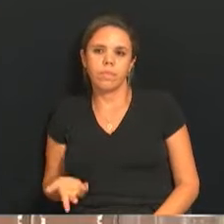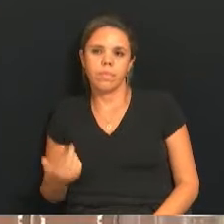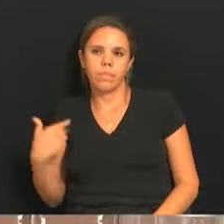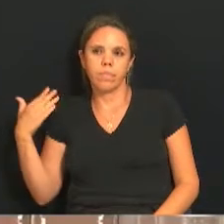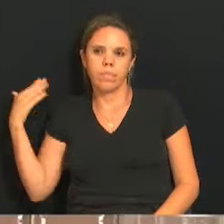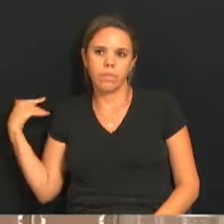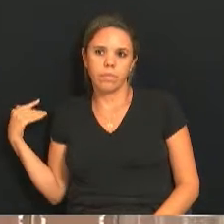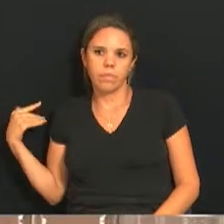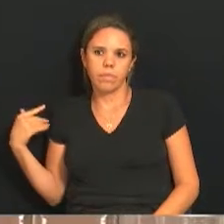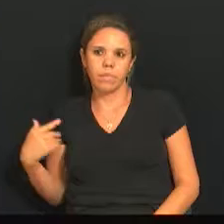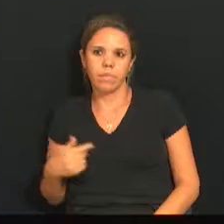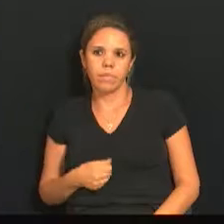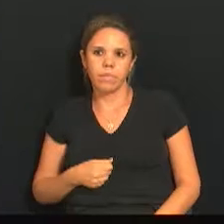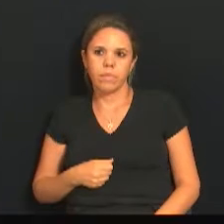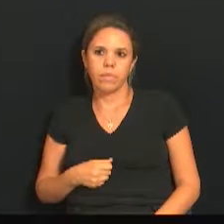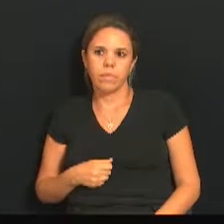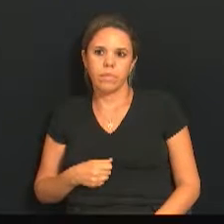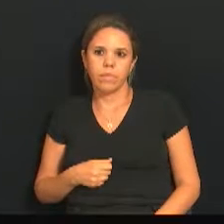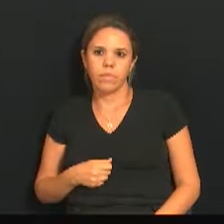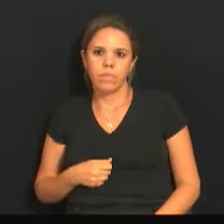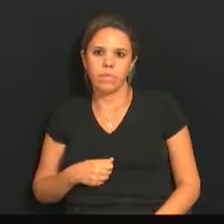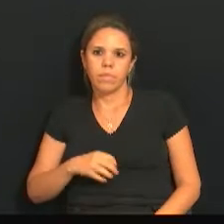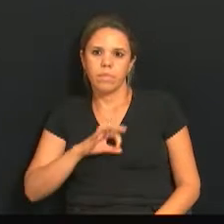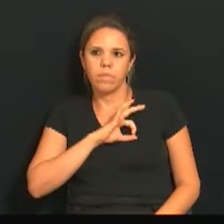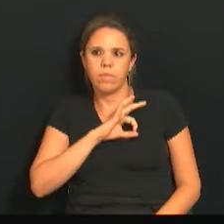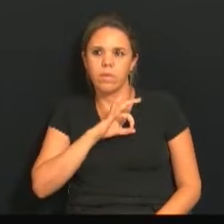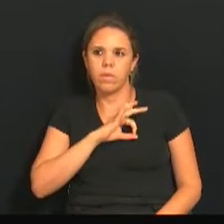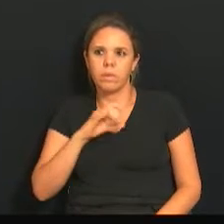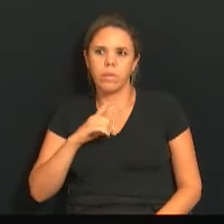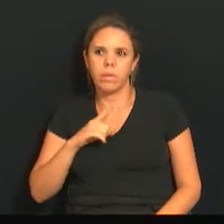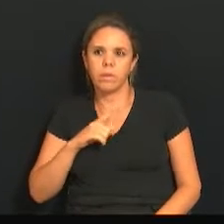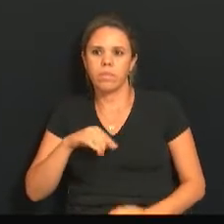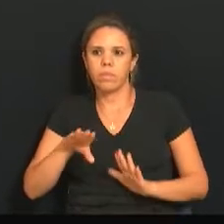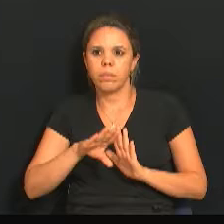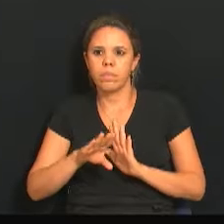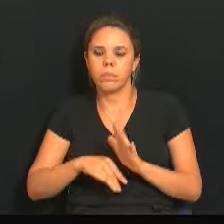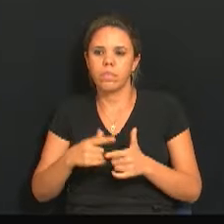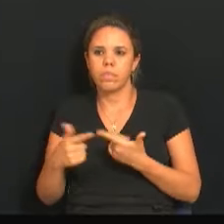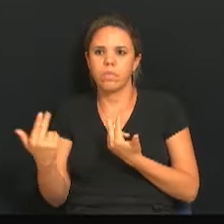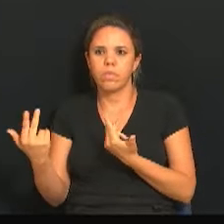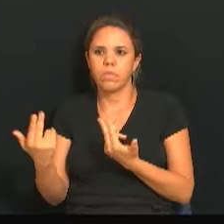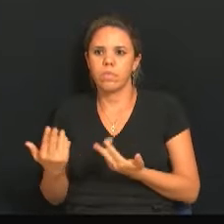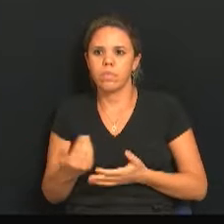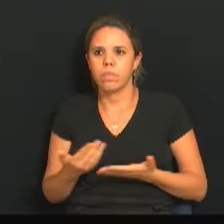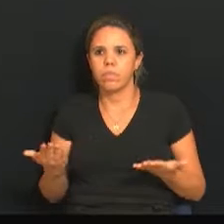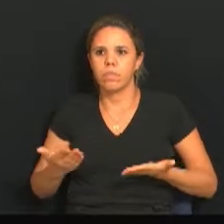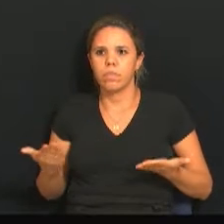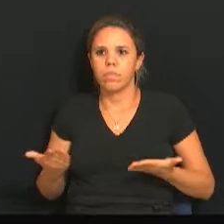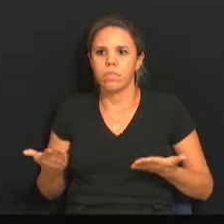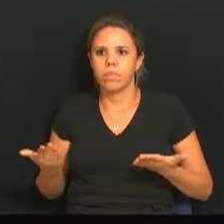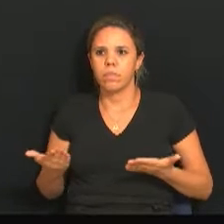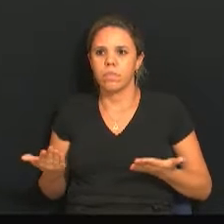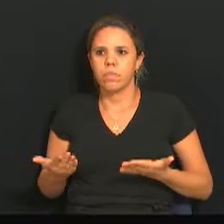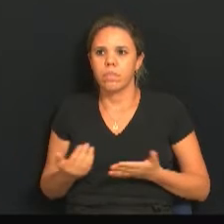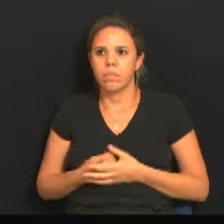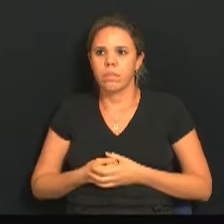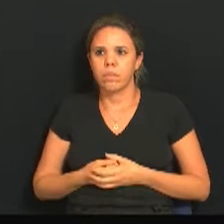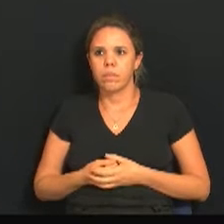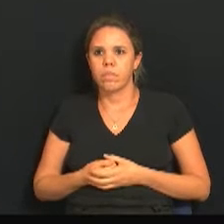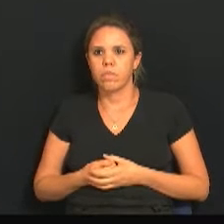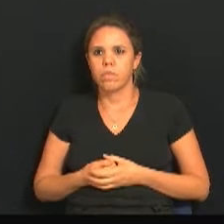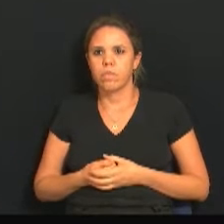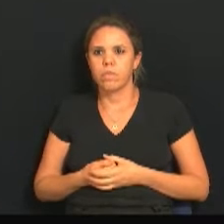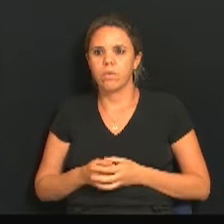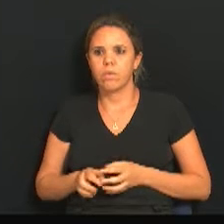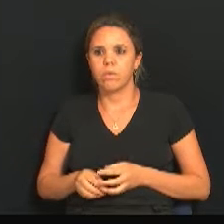ainda de tenente, a gente já tinha alguns problemas nesse sentido, que é hoje a questão do morador de rua. Não